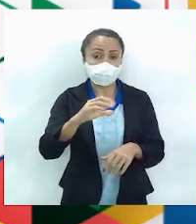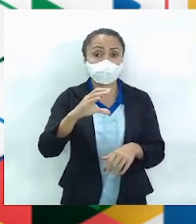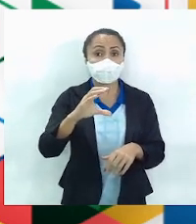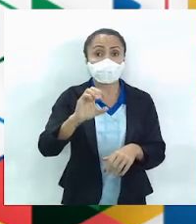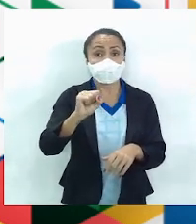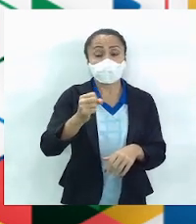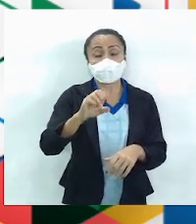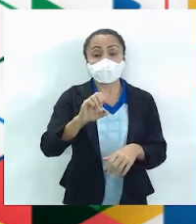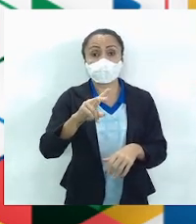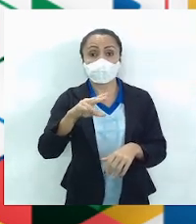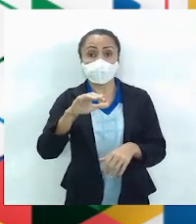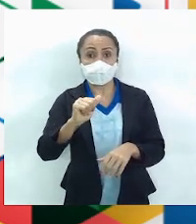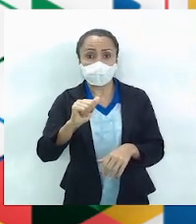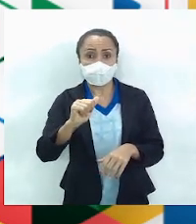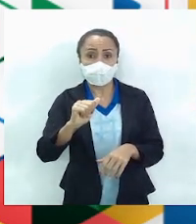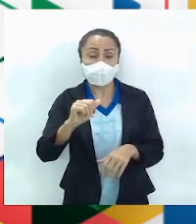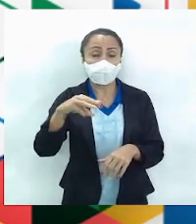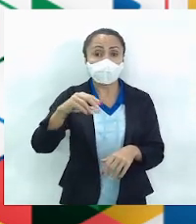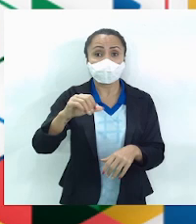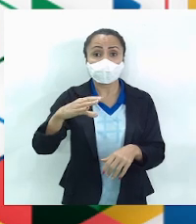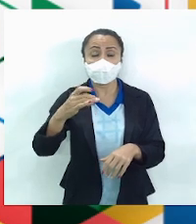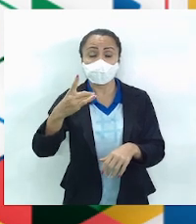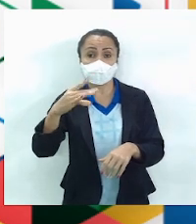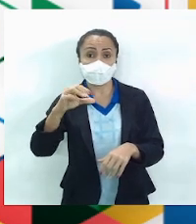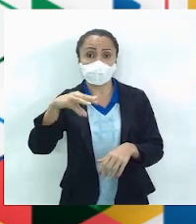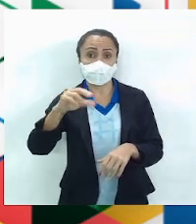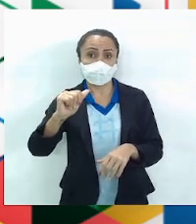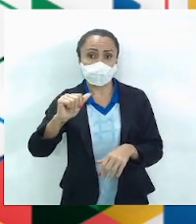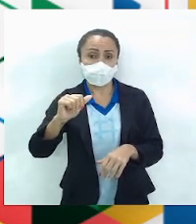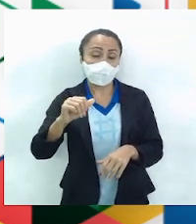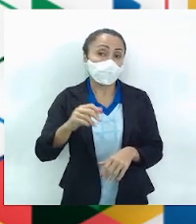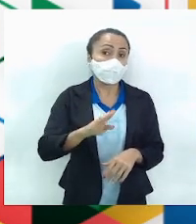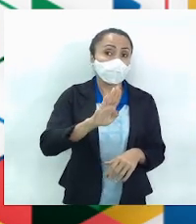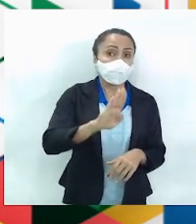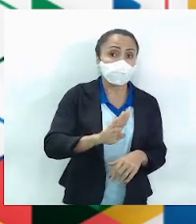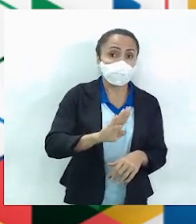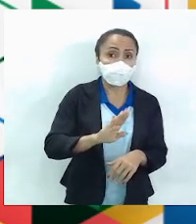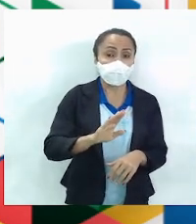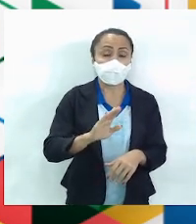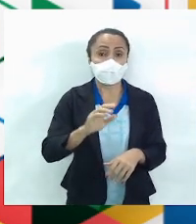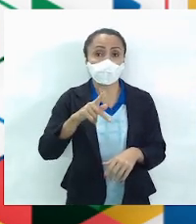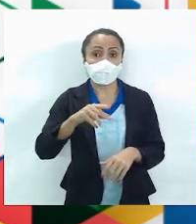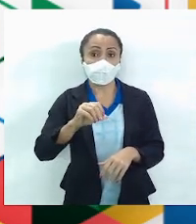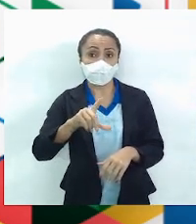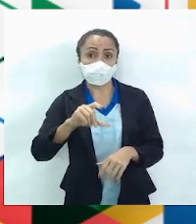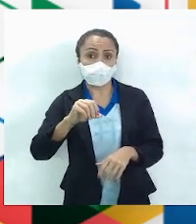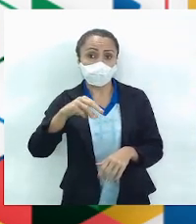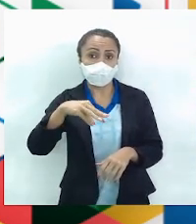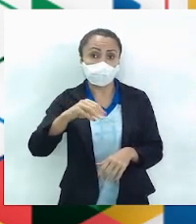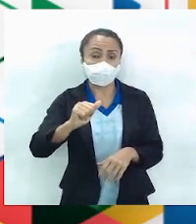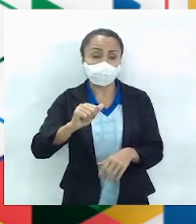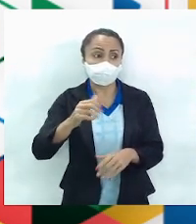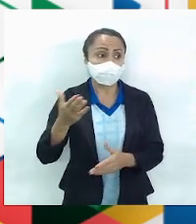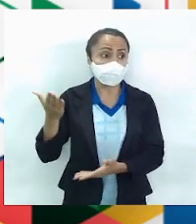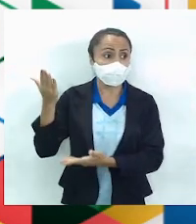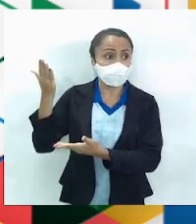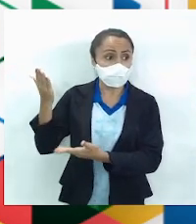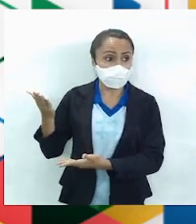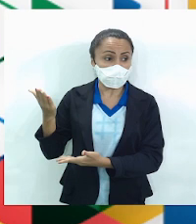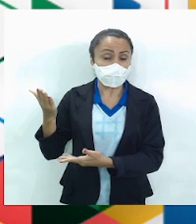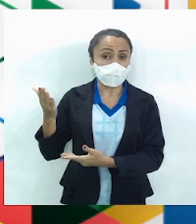Macedônia. B. Polônia, Macedônia e Moldávia.